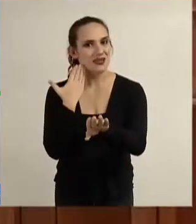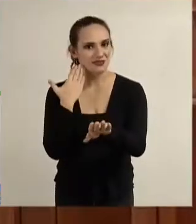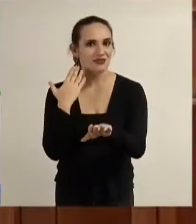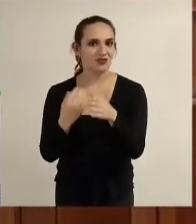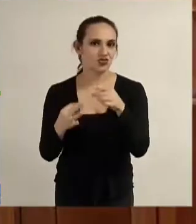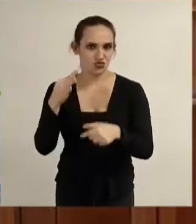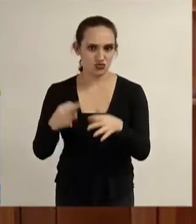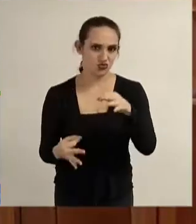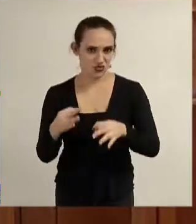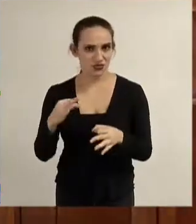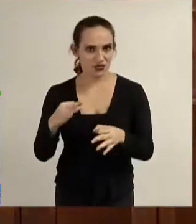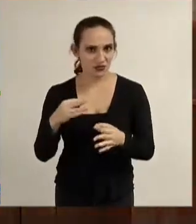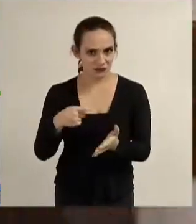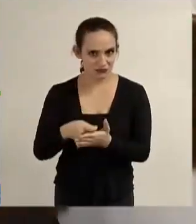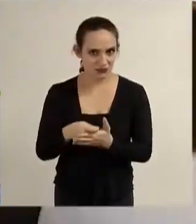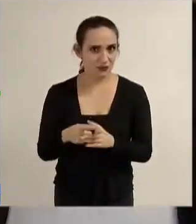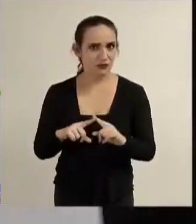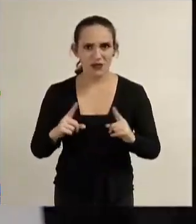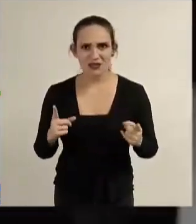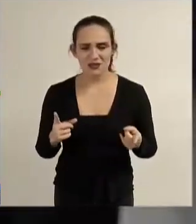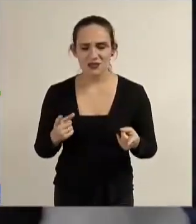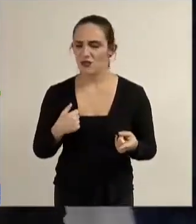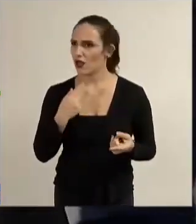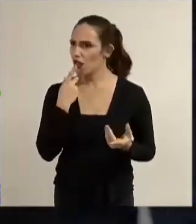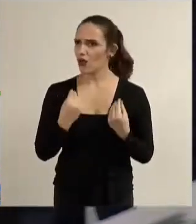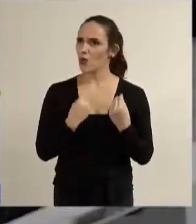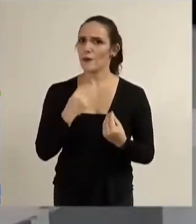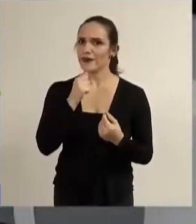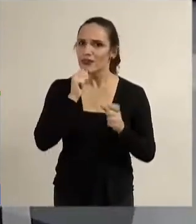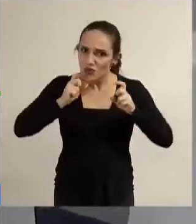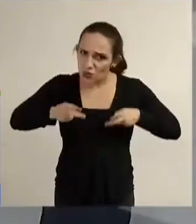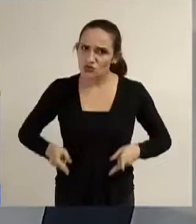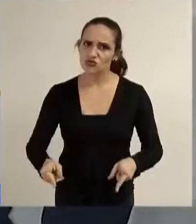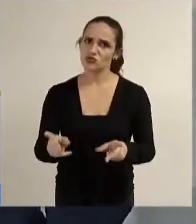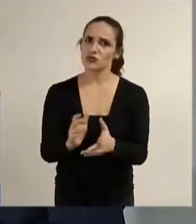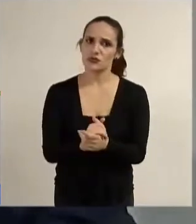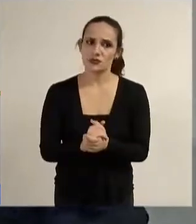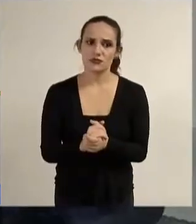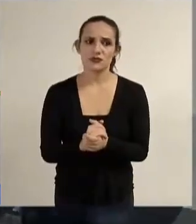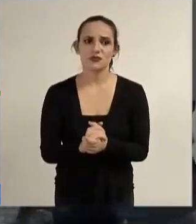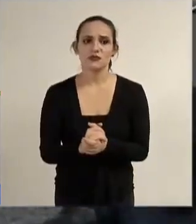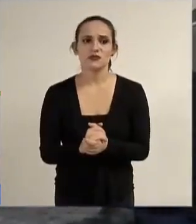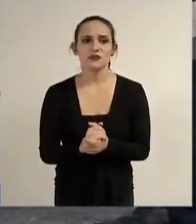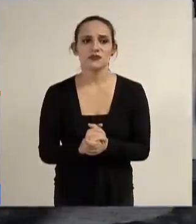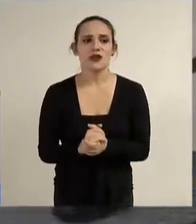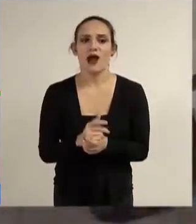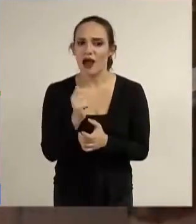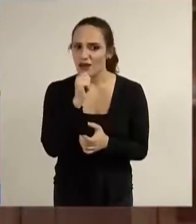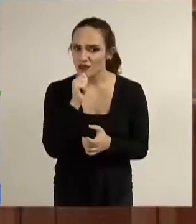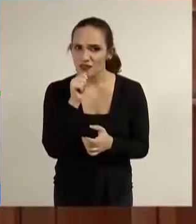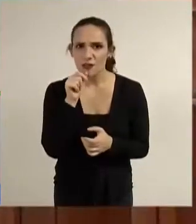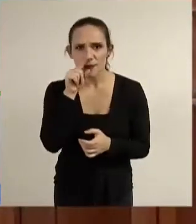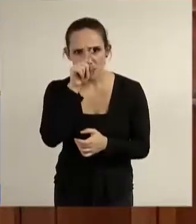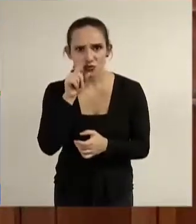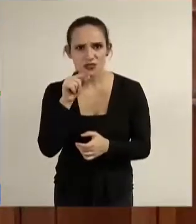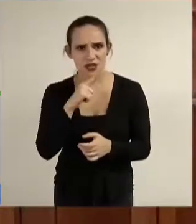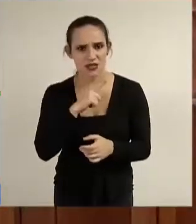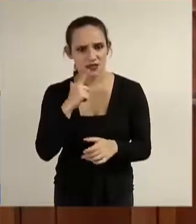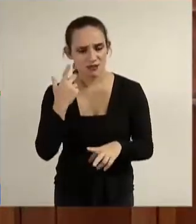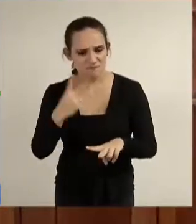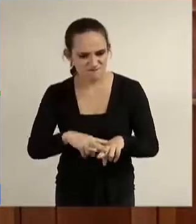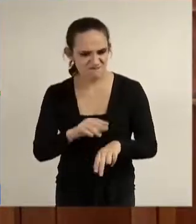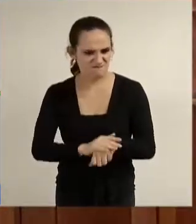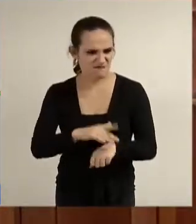assim que é inacreditável a gente permitir que, mesmo diante do aumento de penas, das penas de